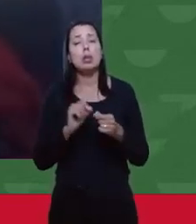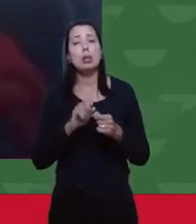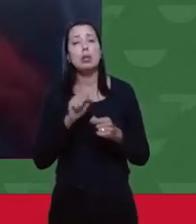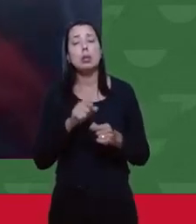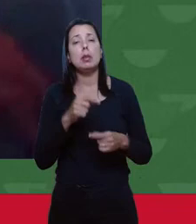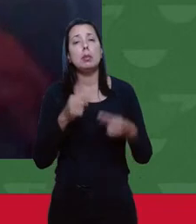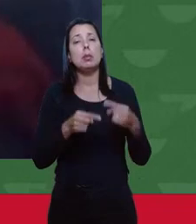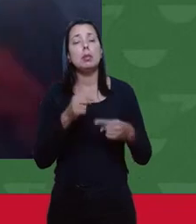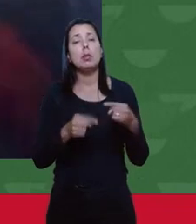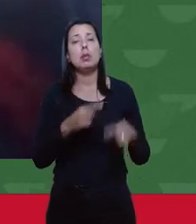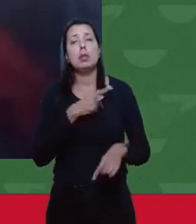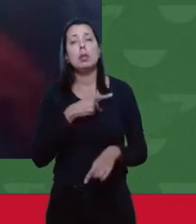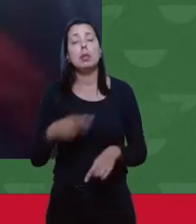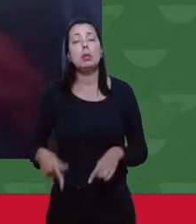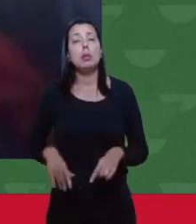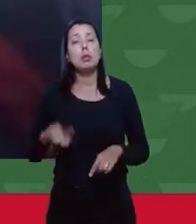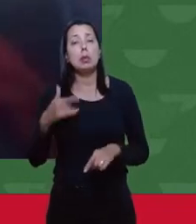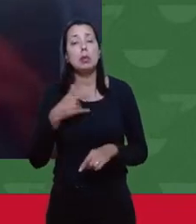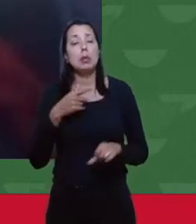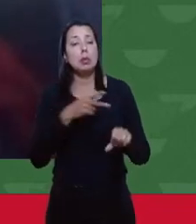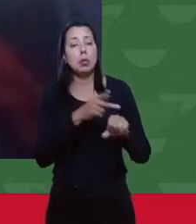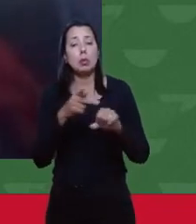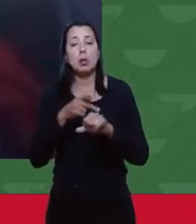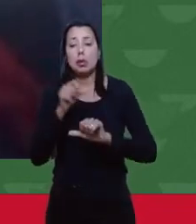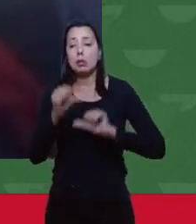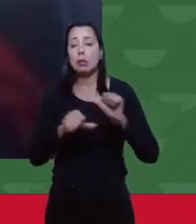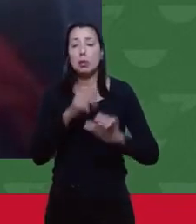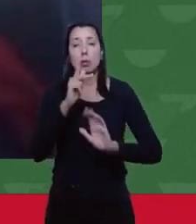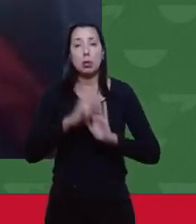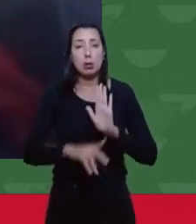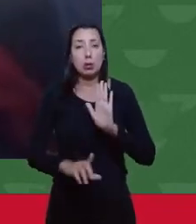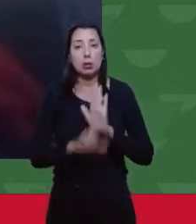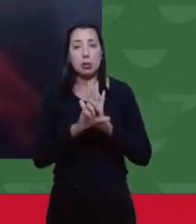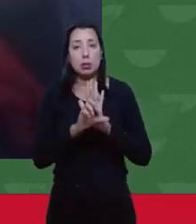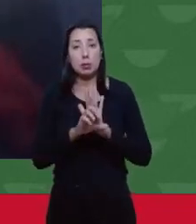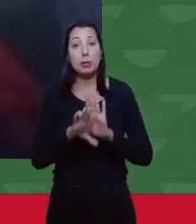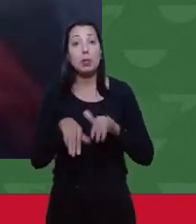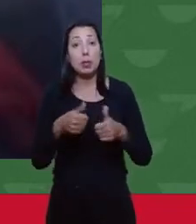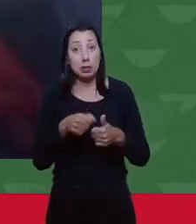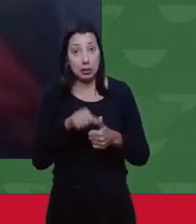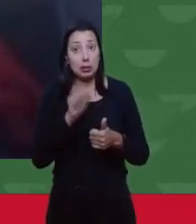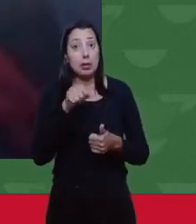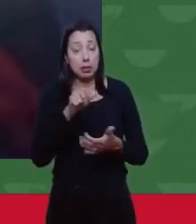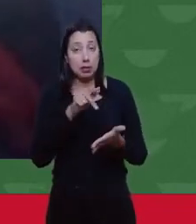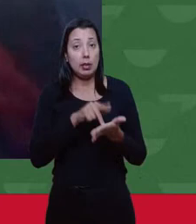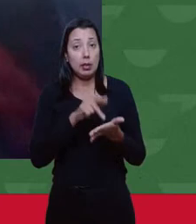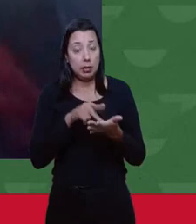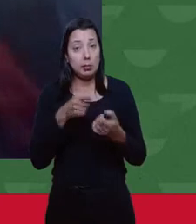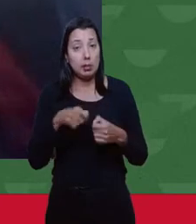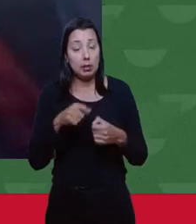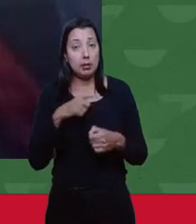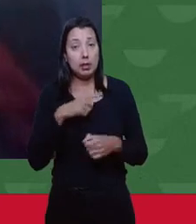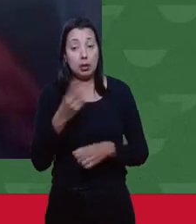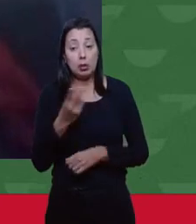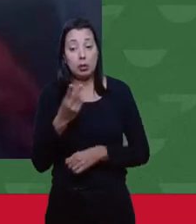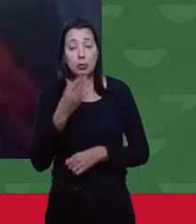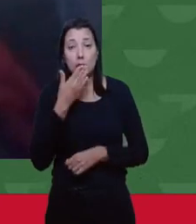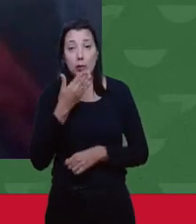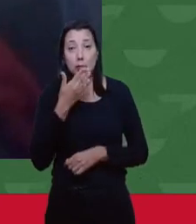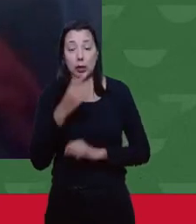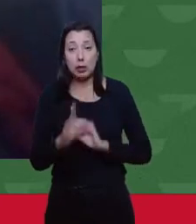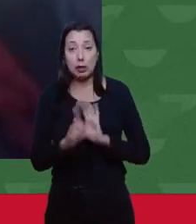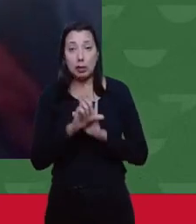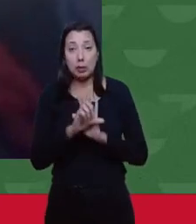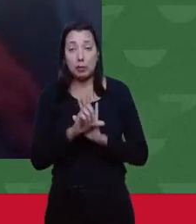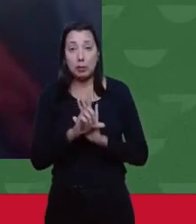termos de política pública, nós estamos buscando transformar em projetos de lei. É verdade que nós temos que fazer dois tipos de trabalho na ação